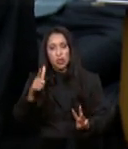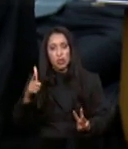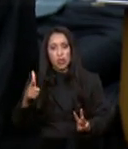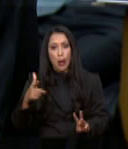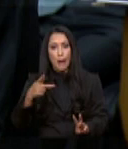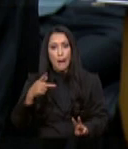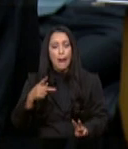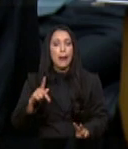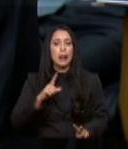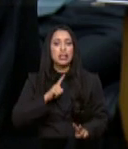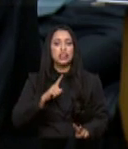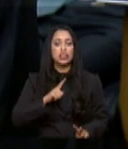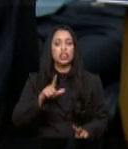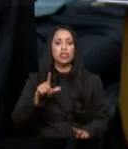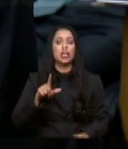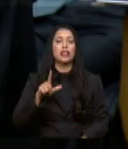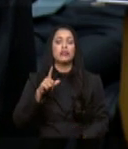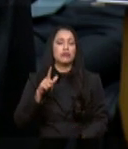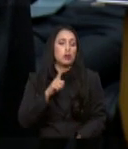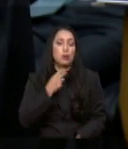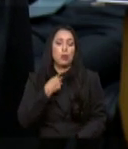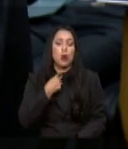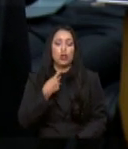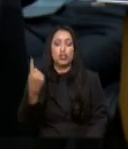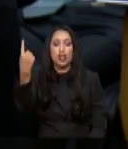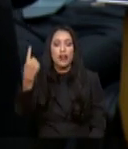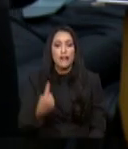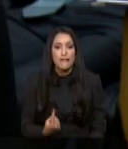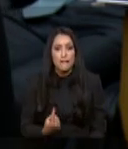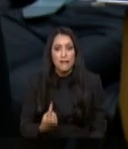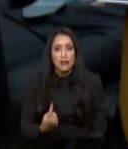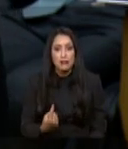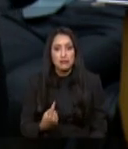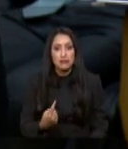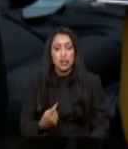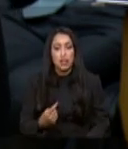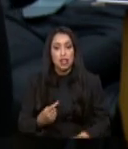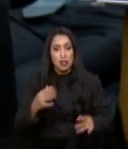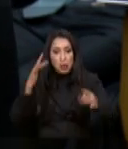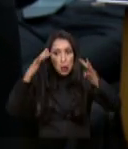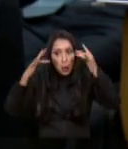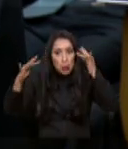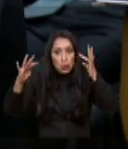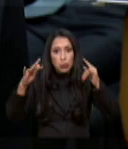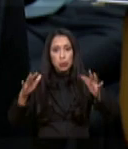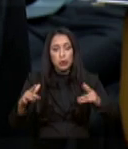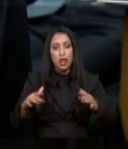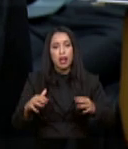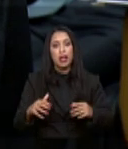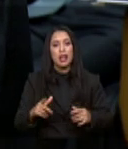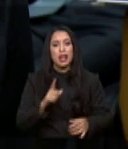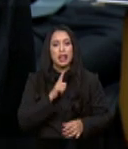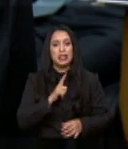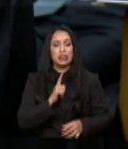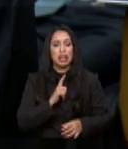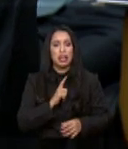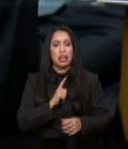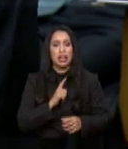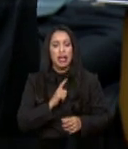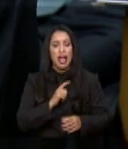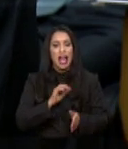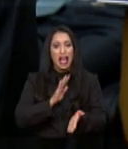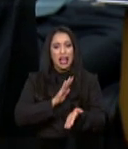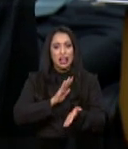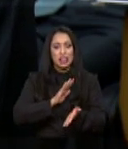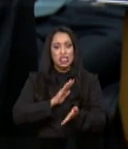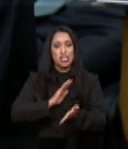fazê-los dançar para nos proteger. Não serão capazes de espantar as fumaças das epidemias que nos